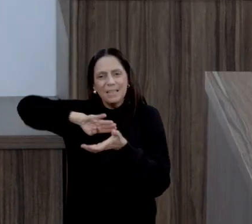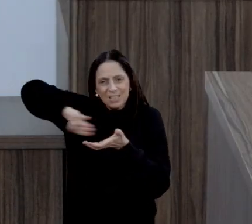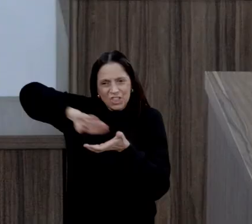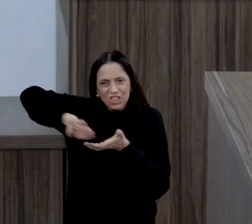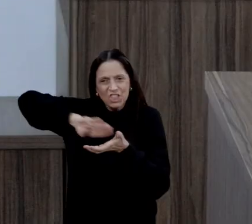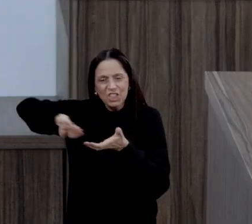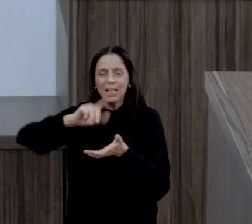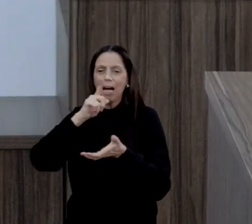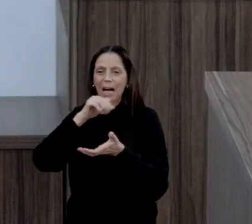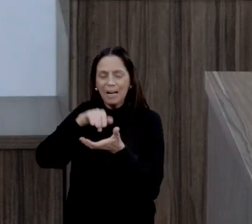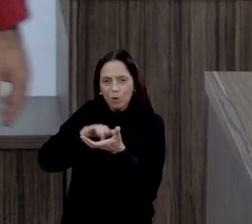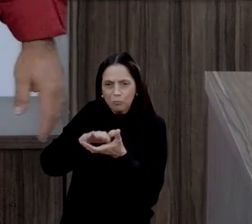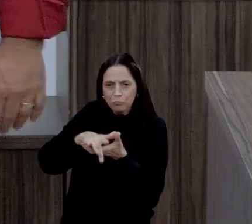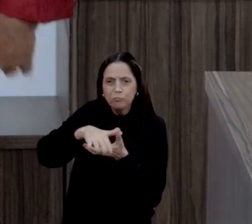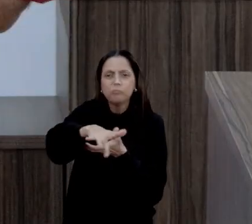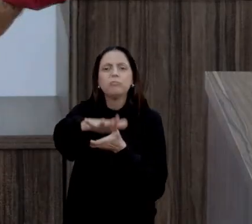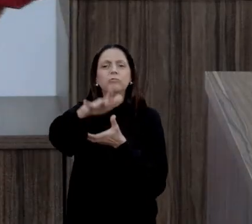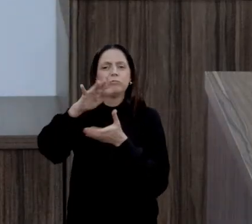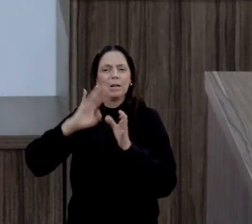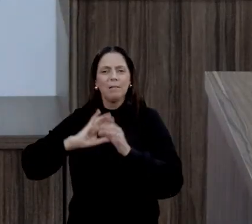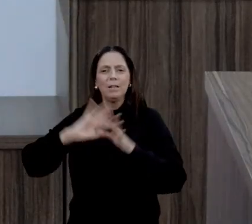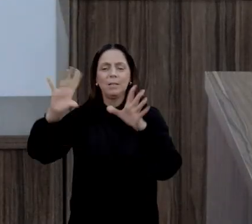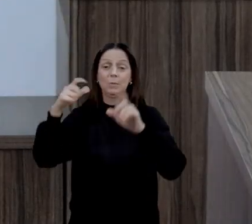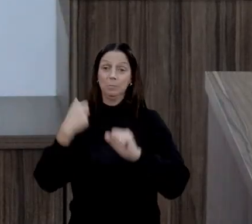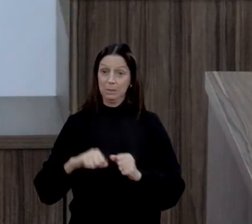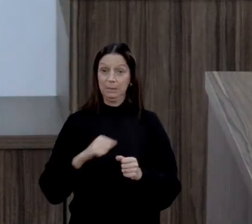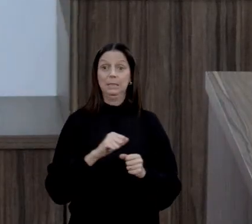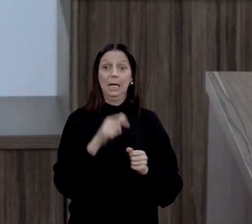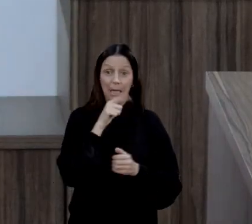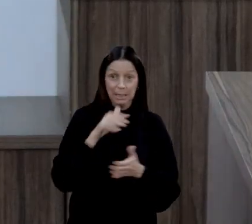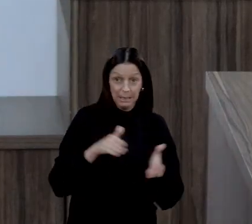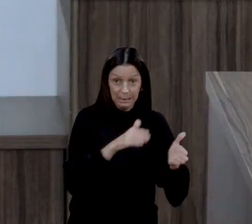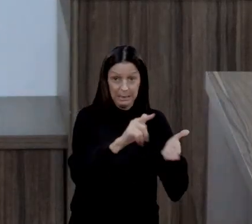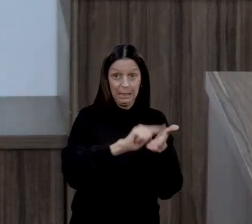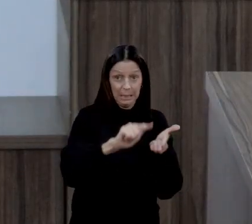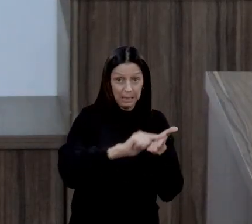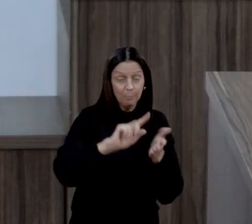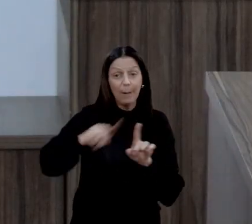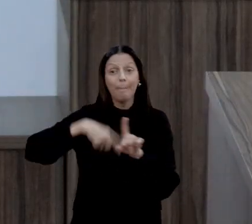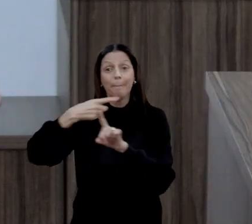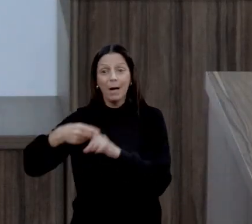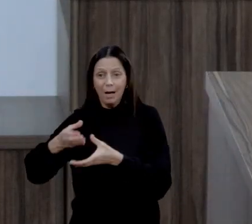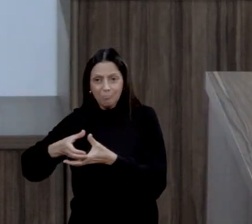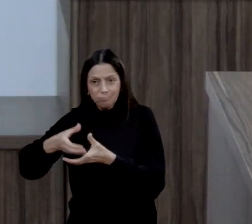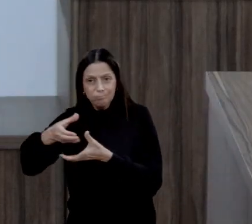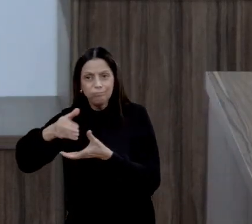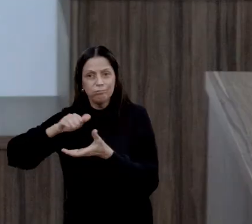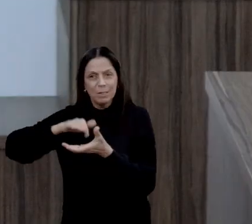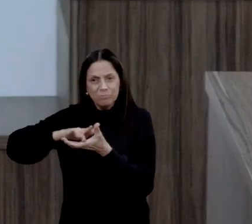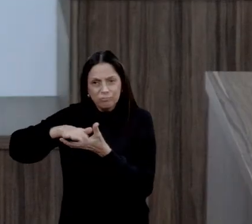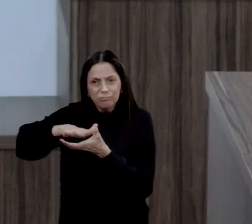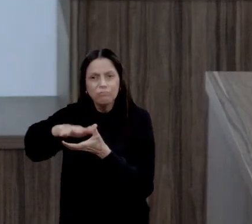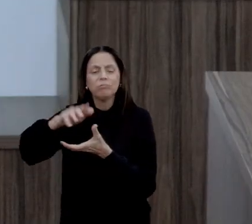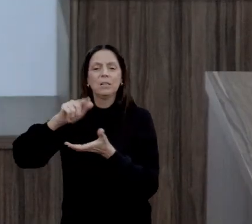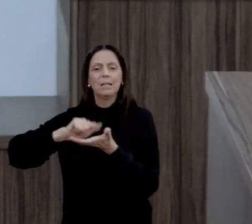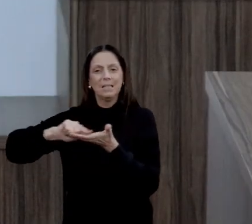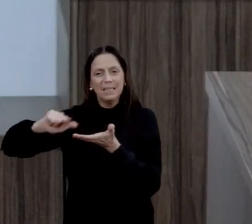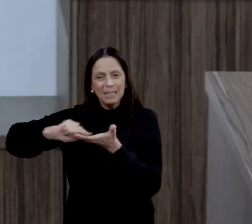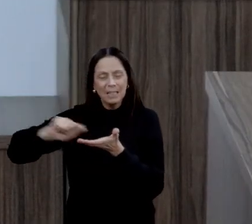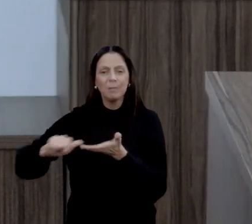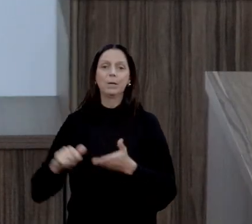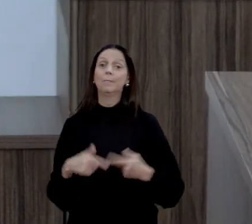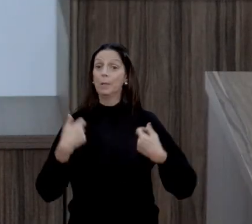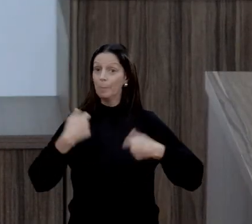para a desobstrução, como também a limpeza desse ribeirão, que o mato ali, onde ele é aberto ainda, é grande, e a